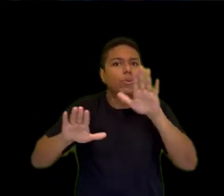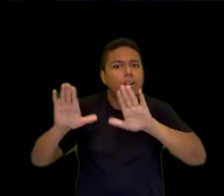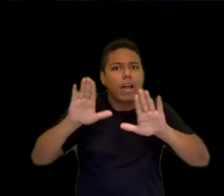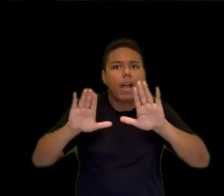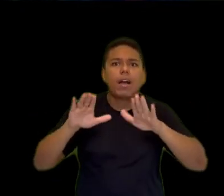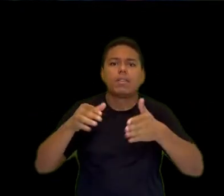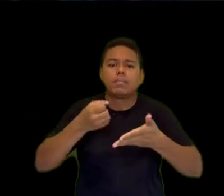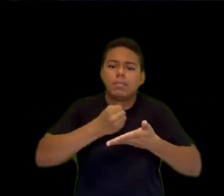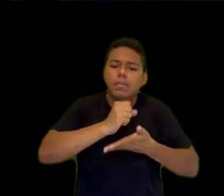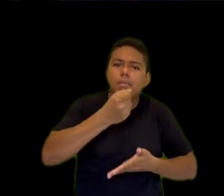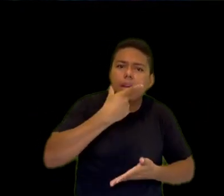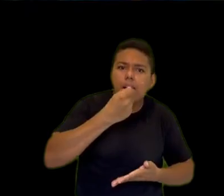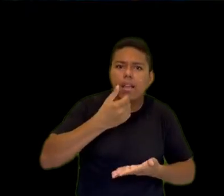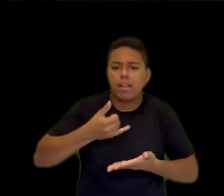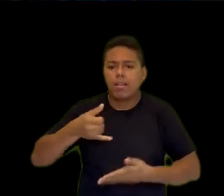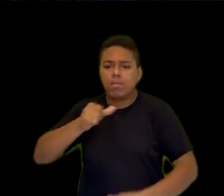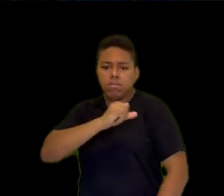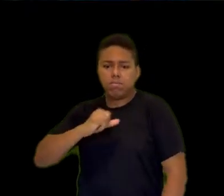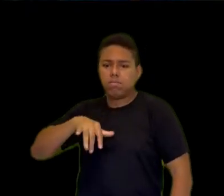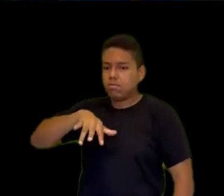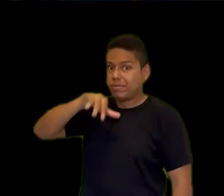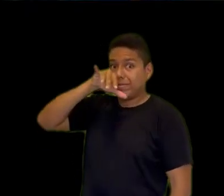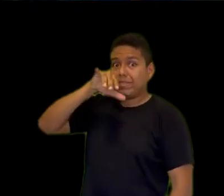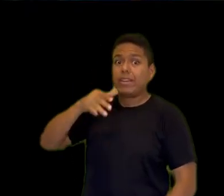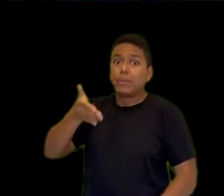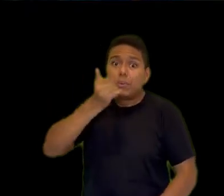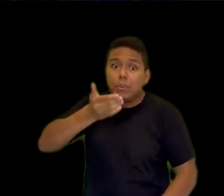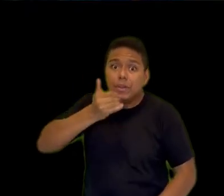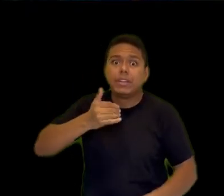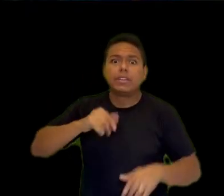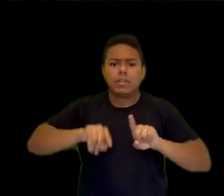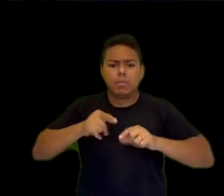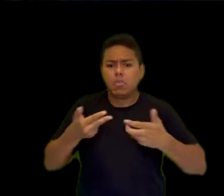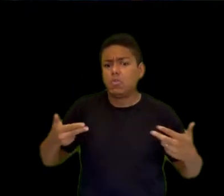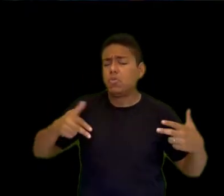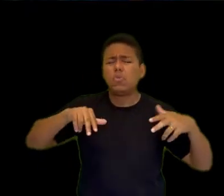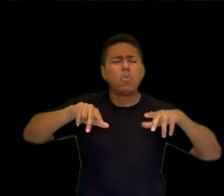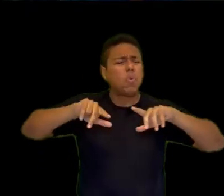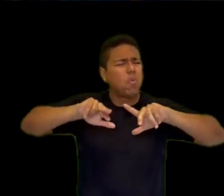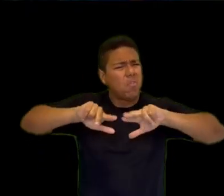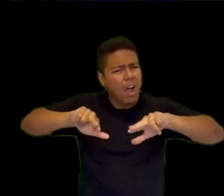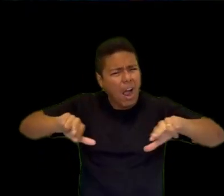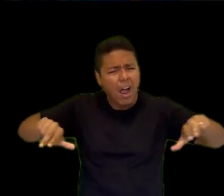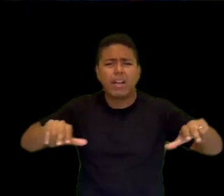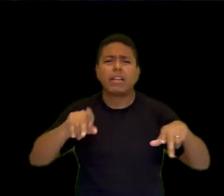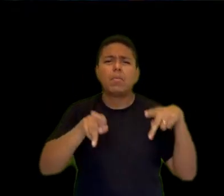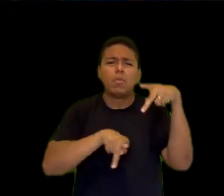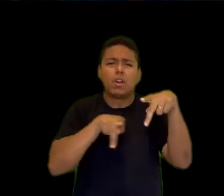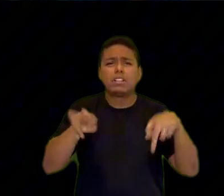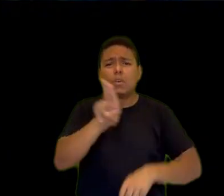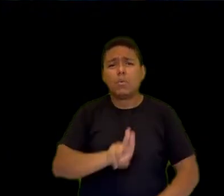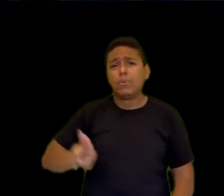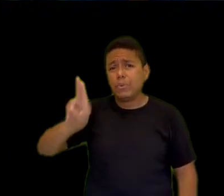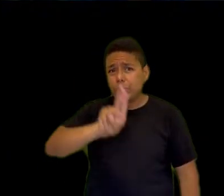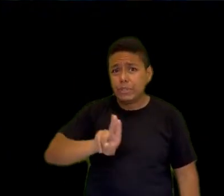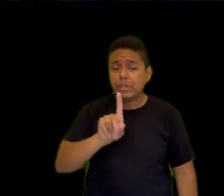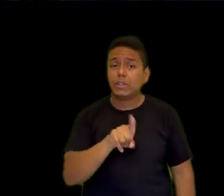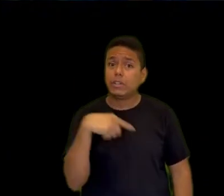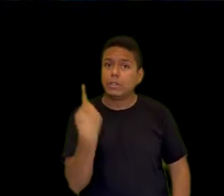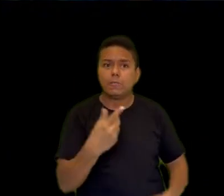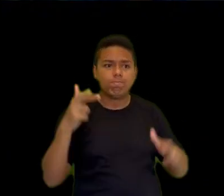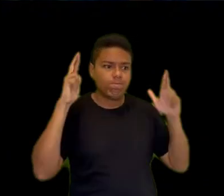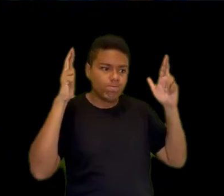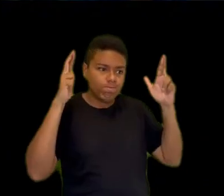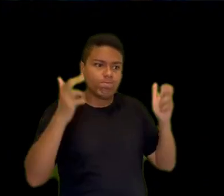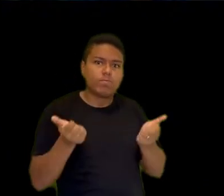qualquer produto que a população vá consumir e que a gente espera que traga saúde e não adoecimento. É uma